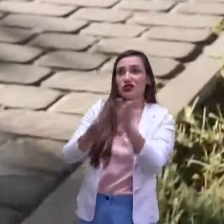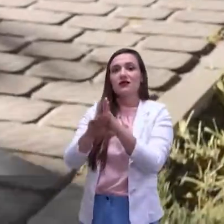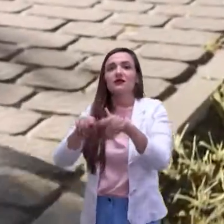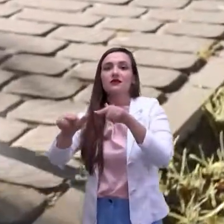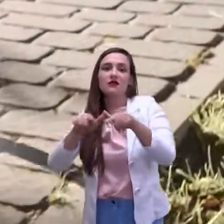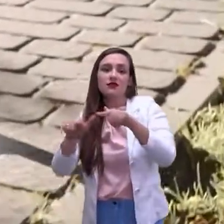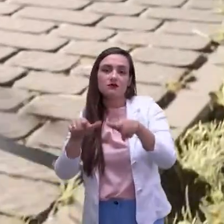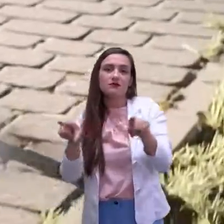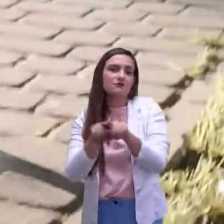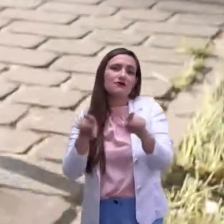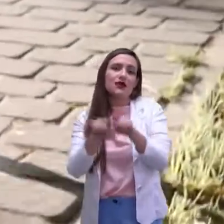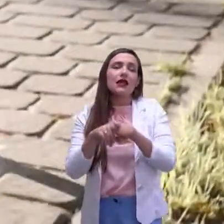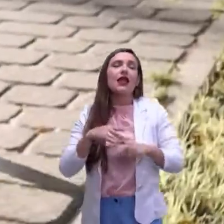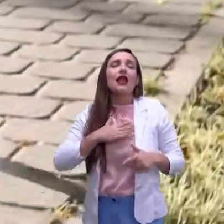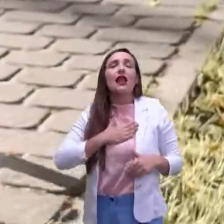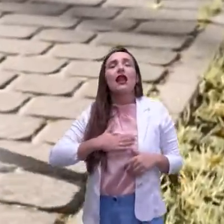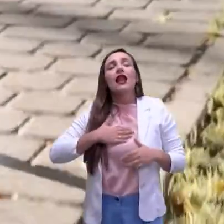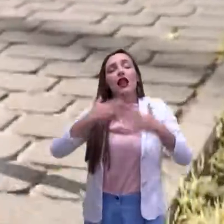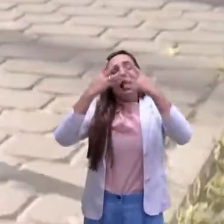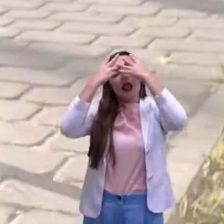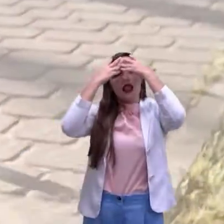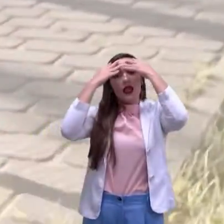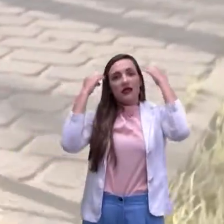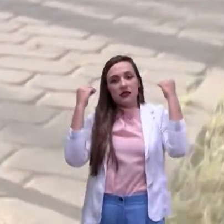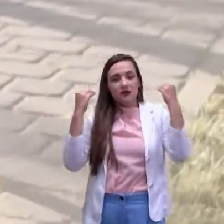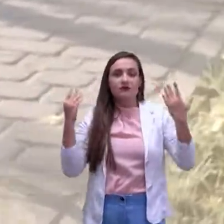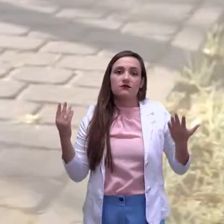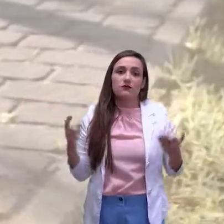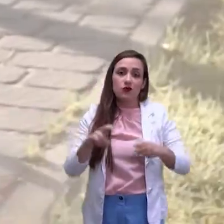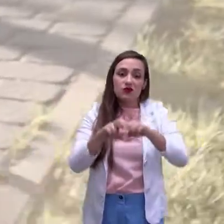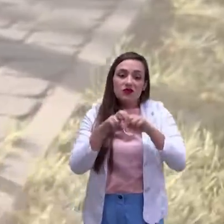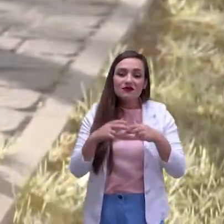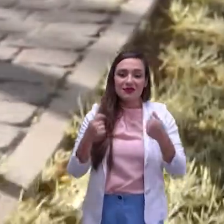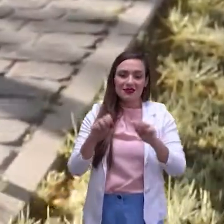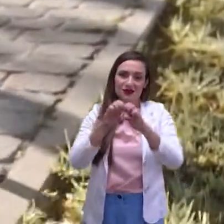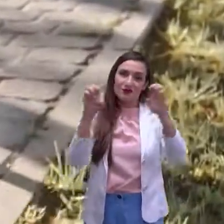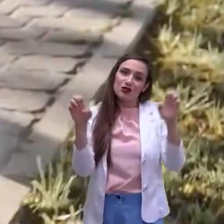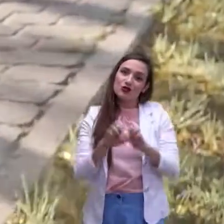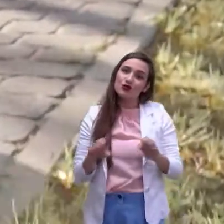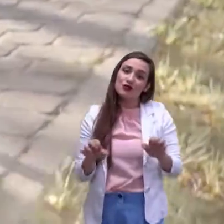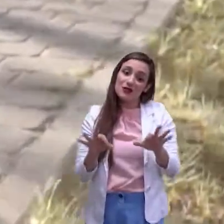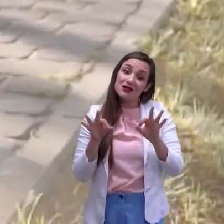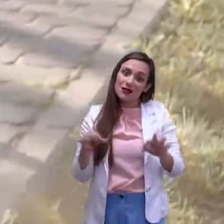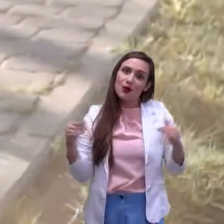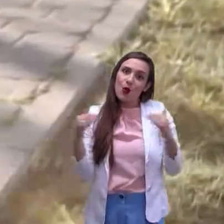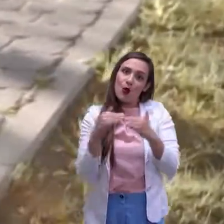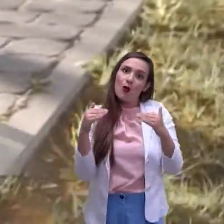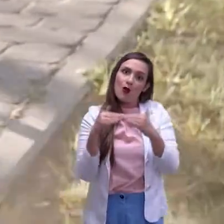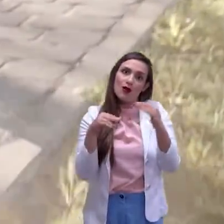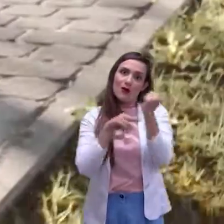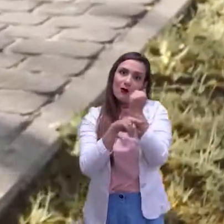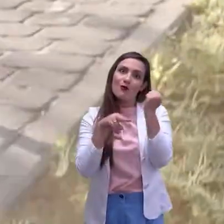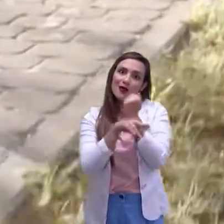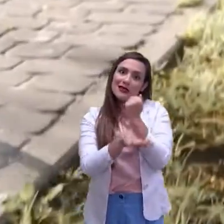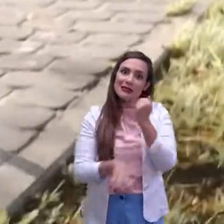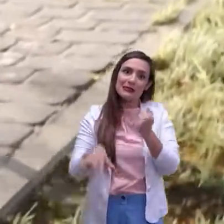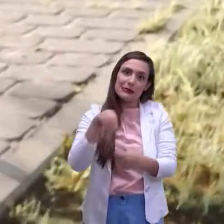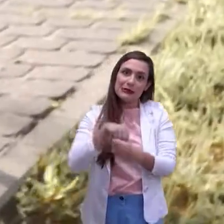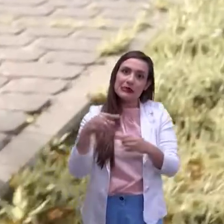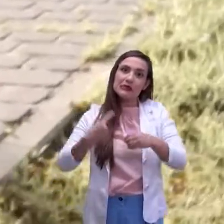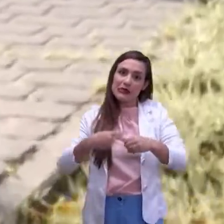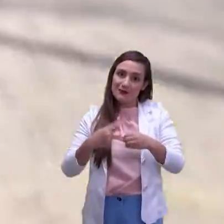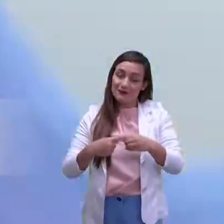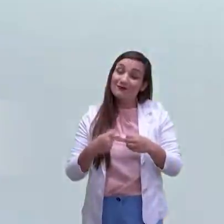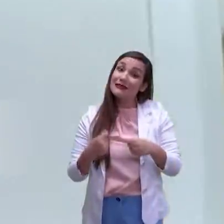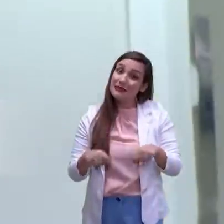e sustentável, como para lazer. E ter uma infraestrutura que atenda esse ciclista com segurança